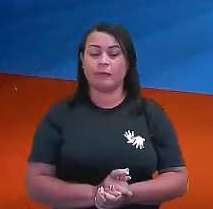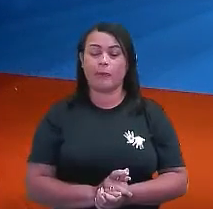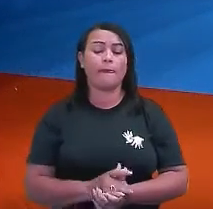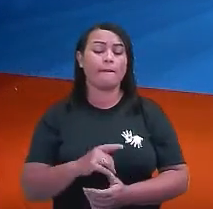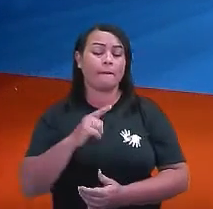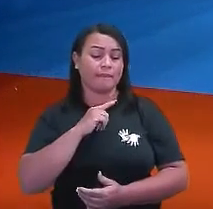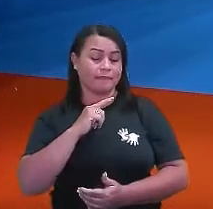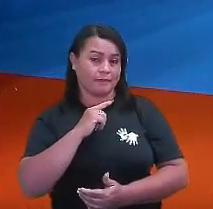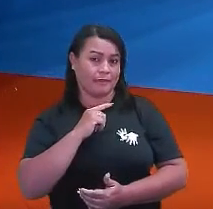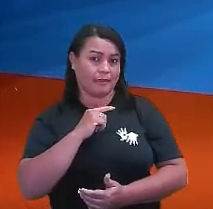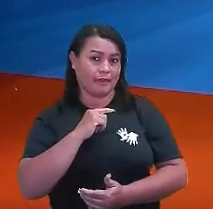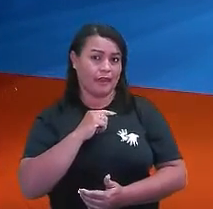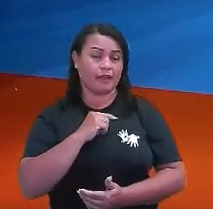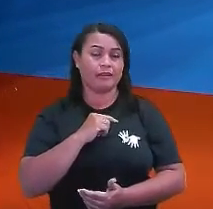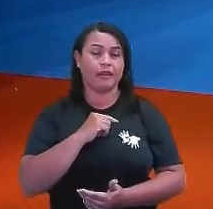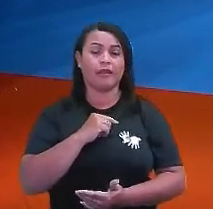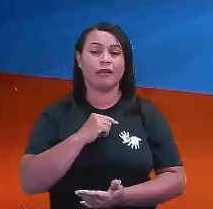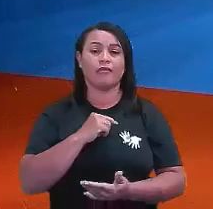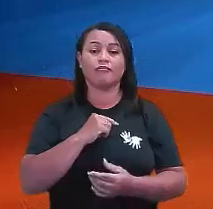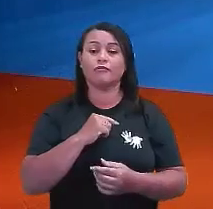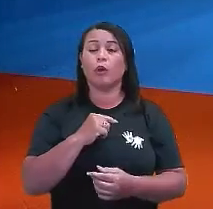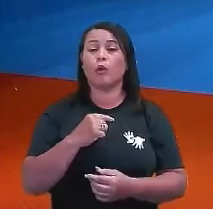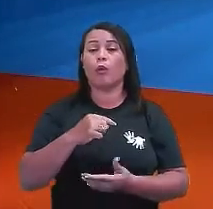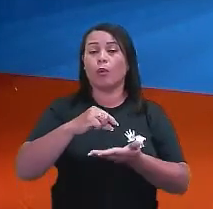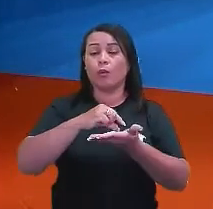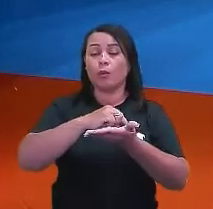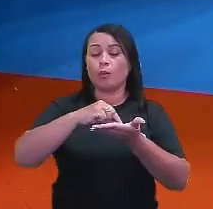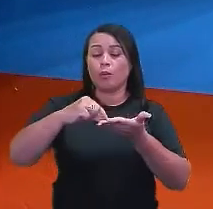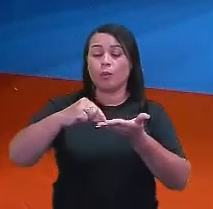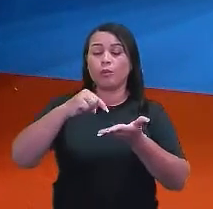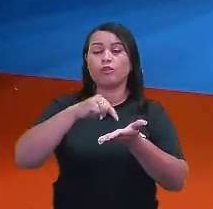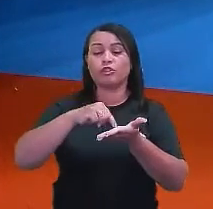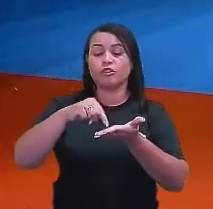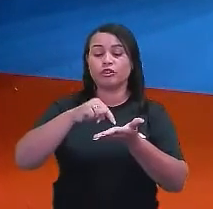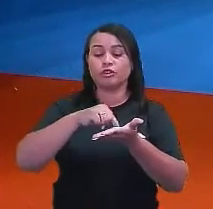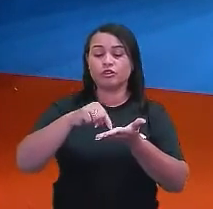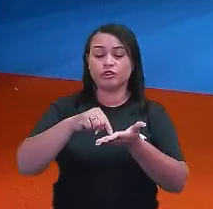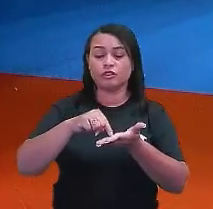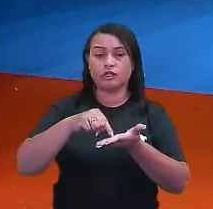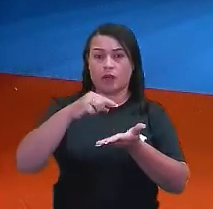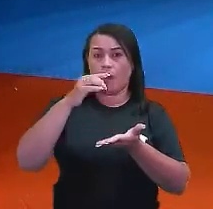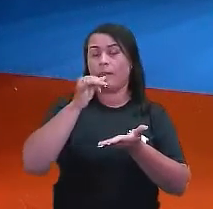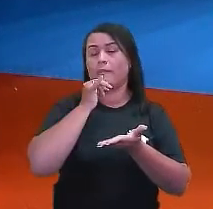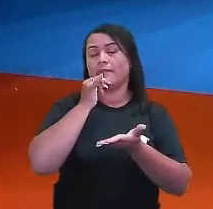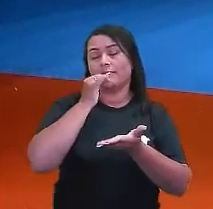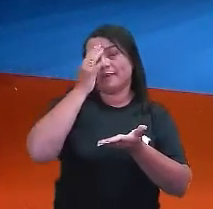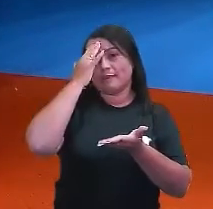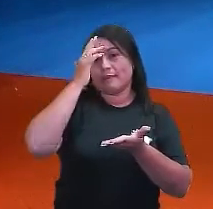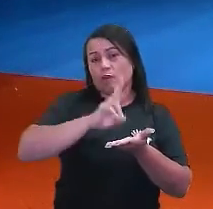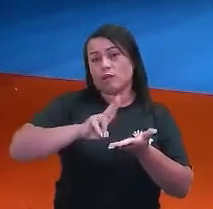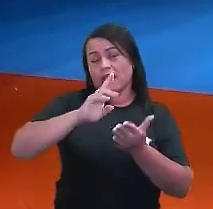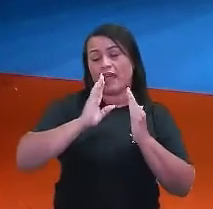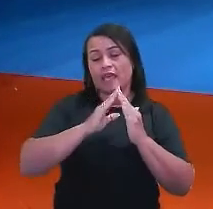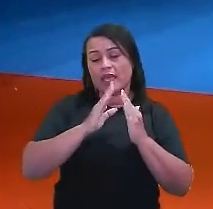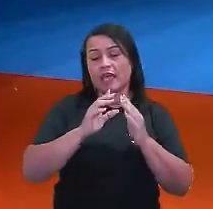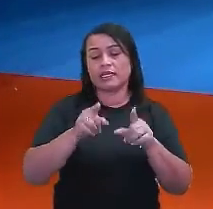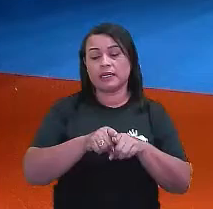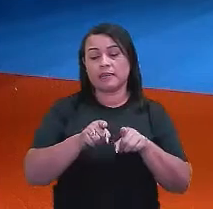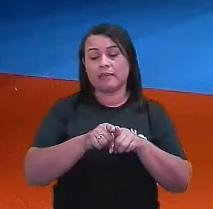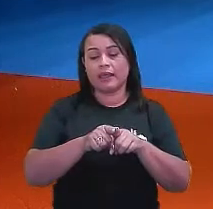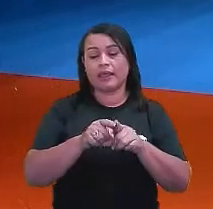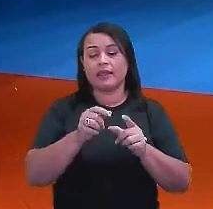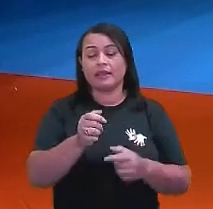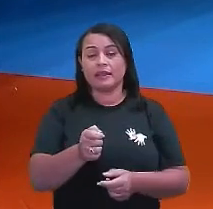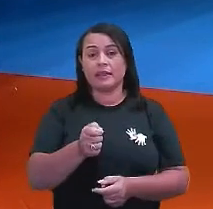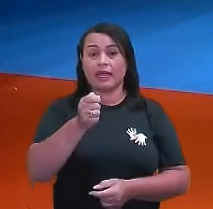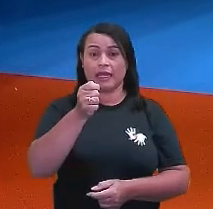tem esse termômetro digital, que é muito comum em casa, que é o que a gente usa para saber se está com febre. Esse daqui